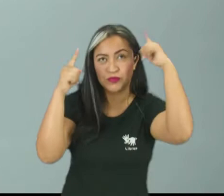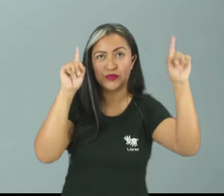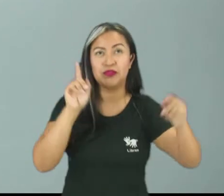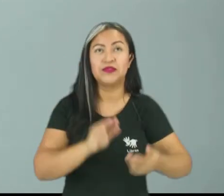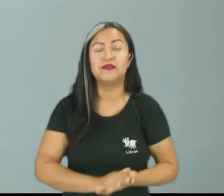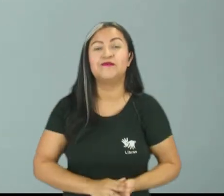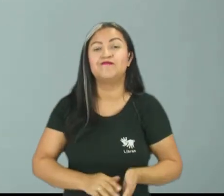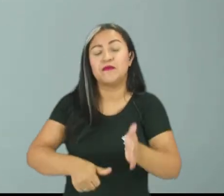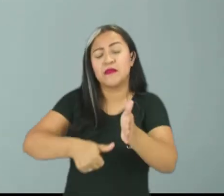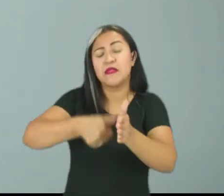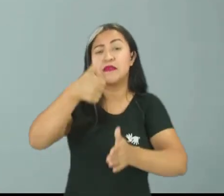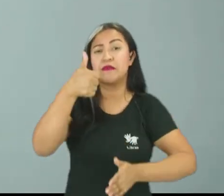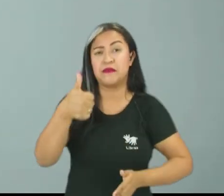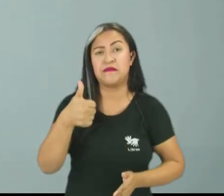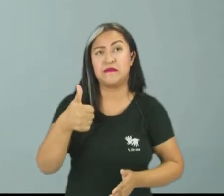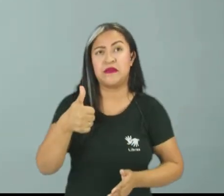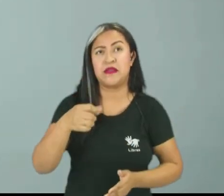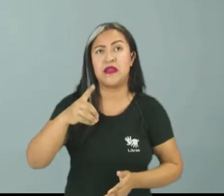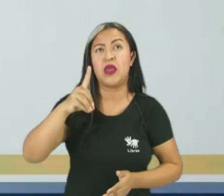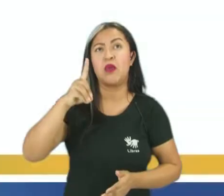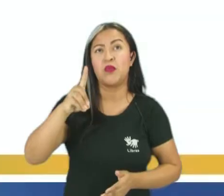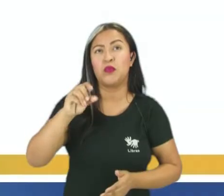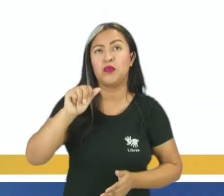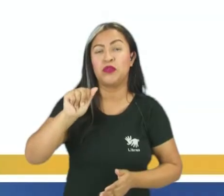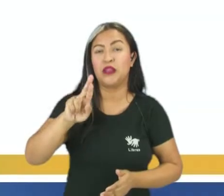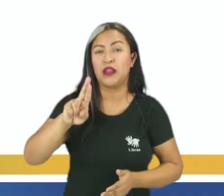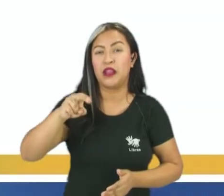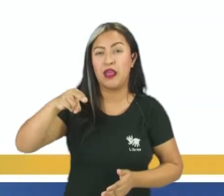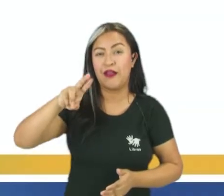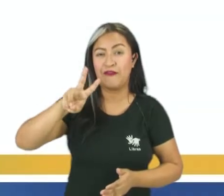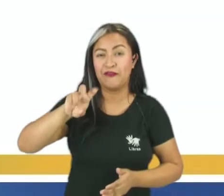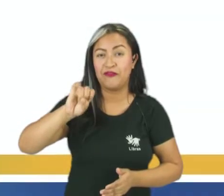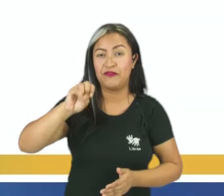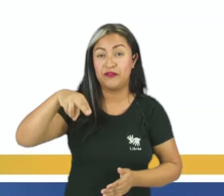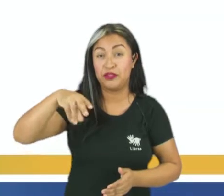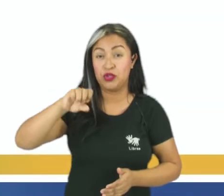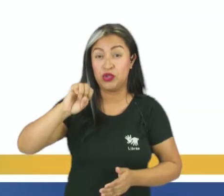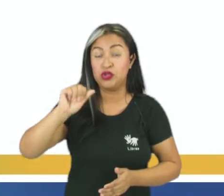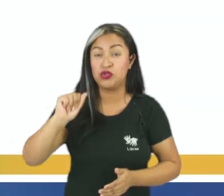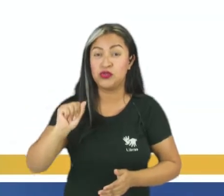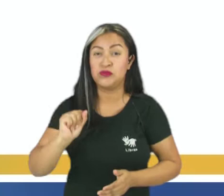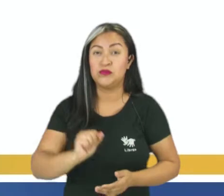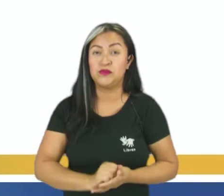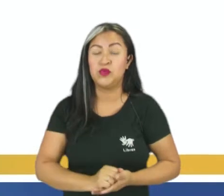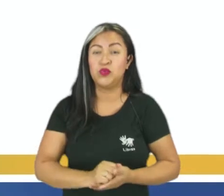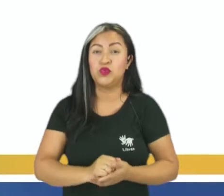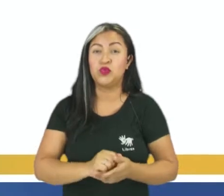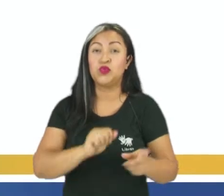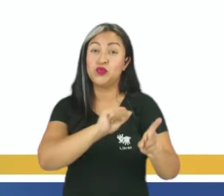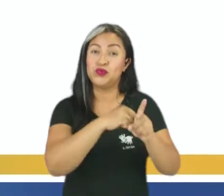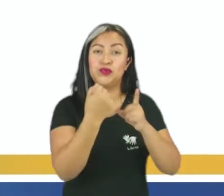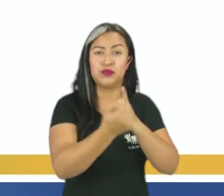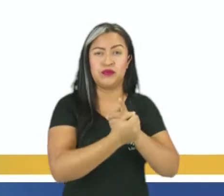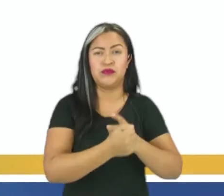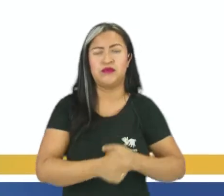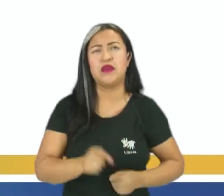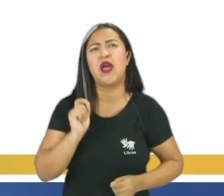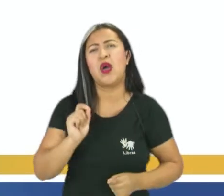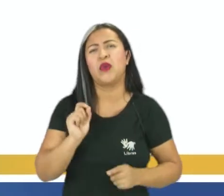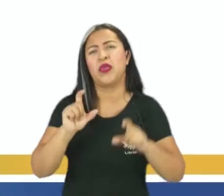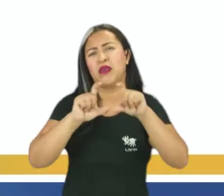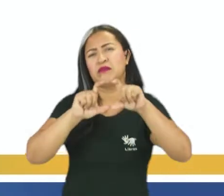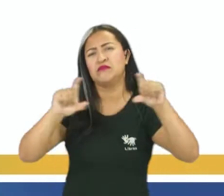A primeira é o darwinismo social. O darwinismo social, ele está atrelado ao nome darwinismo, A gente atrela